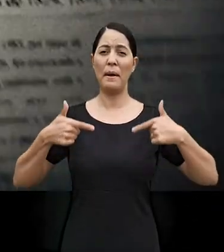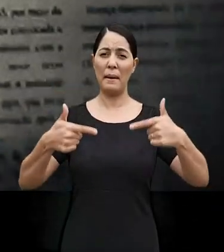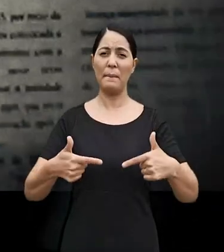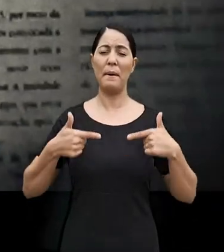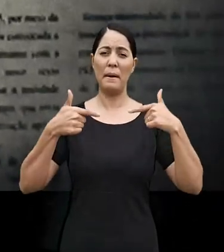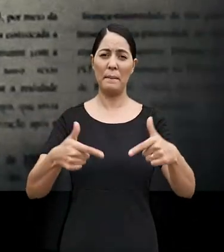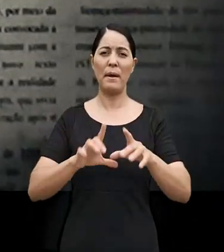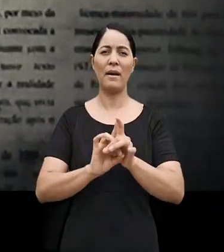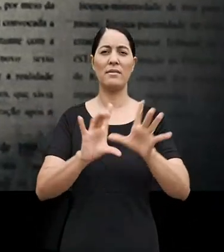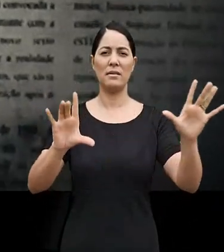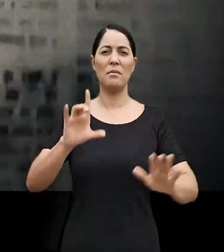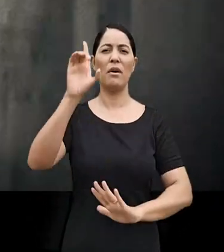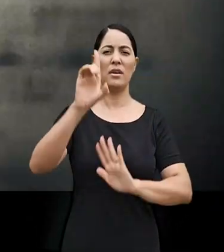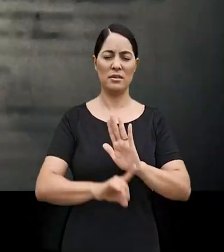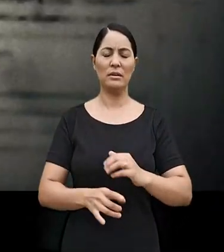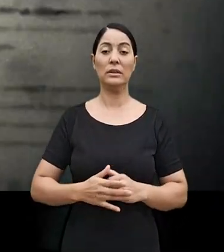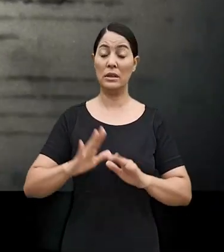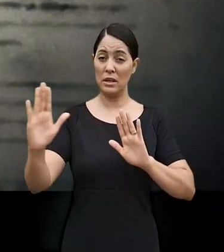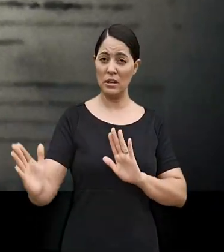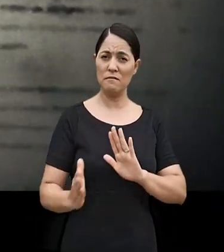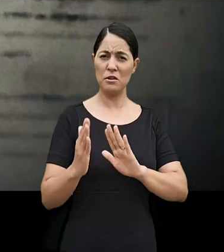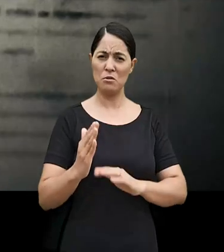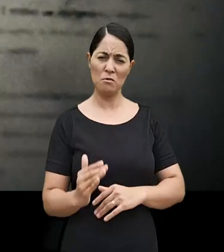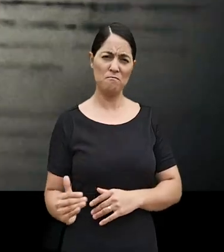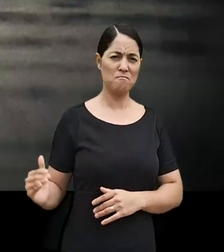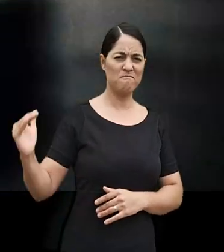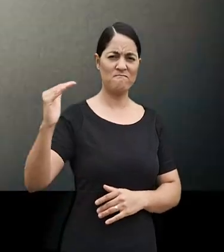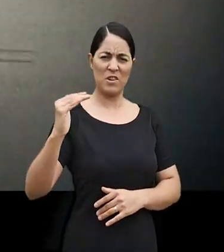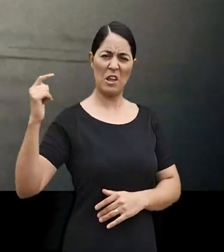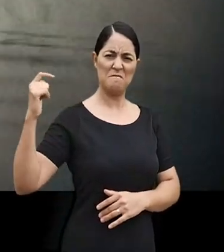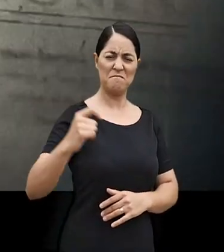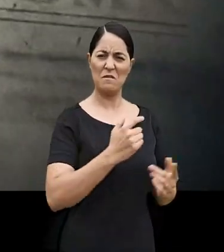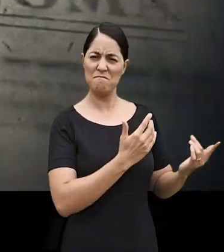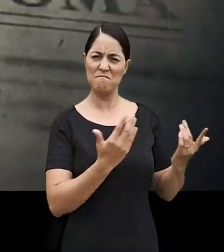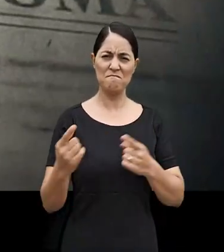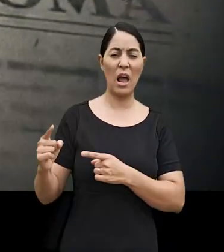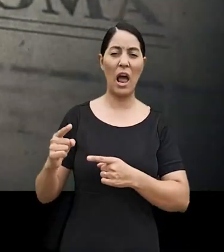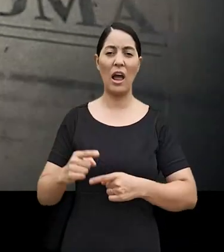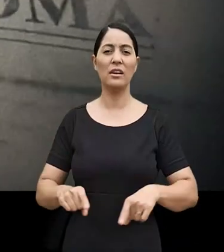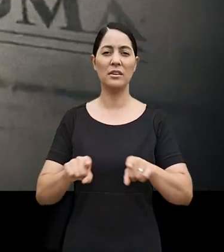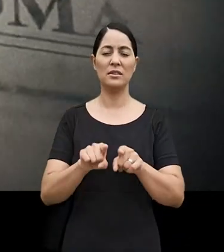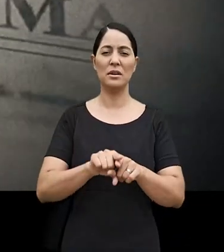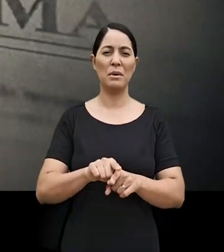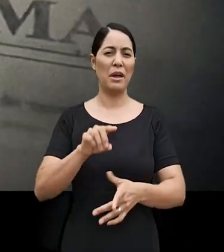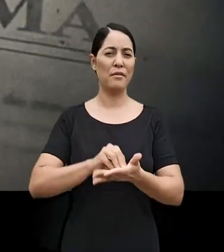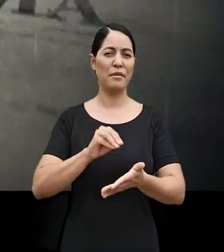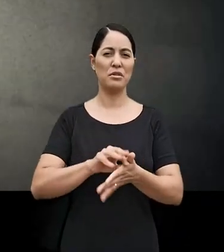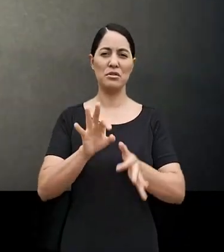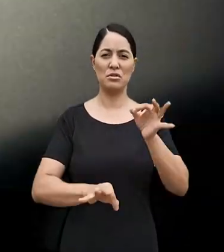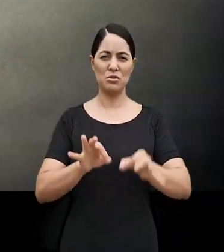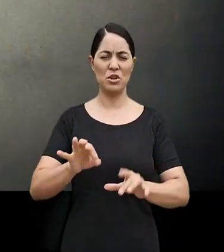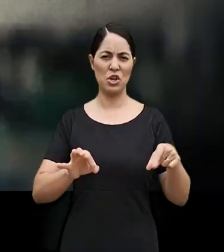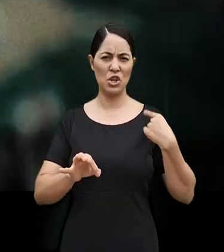incansável do Estado Democrático de Direito, que enfrentou o autoritarismo e as injustiças, com a coragem dos que atuam dentro da lei, e